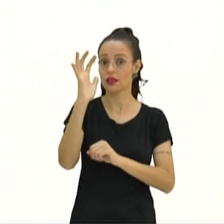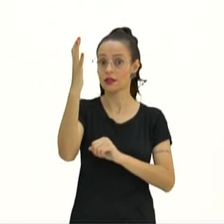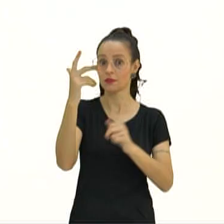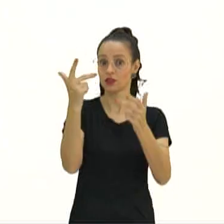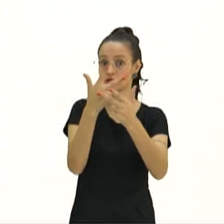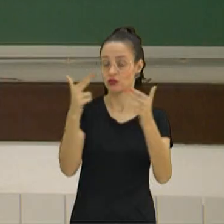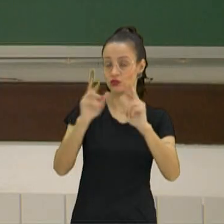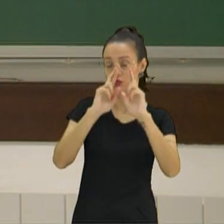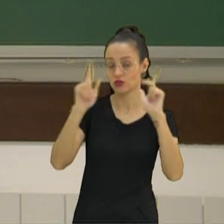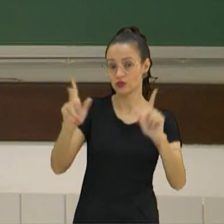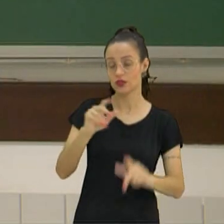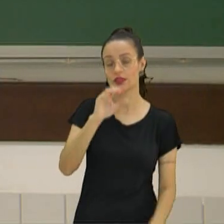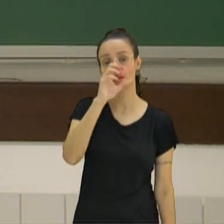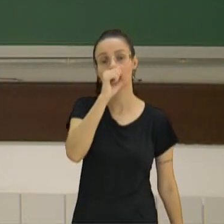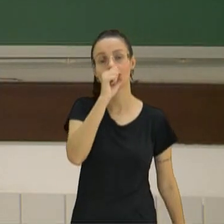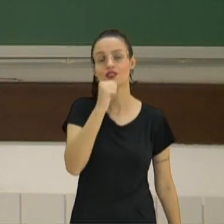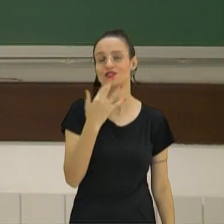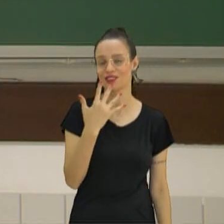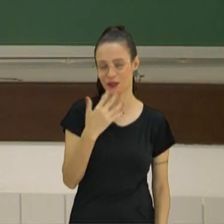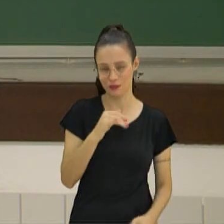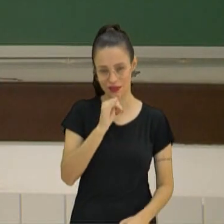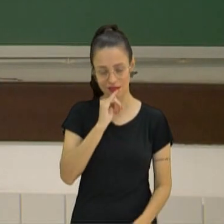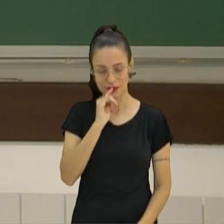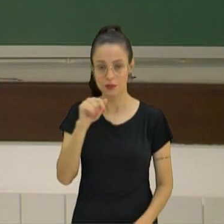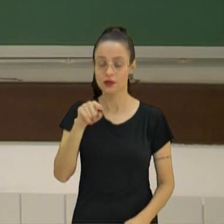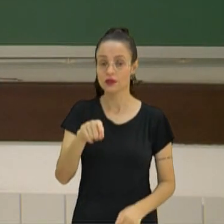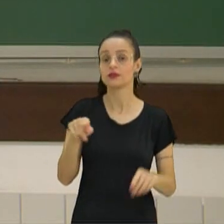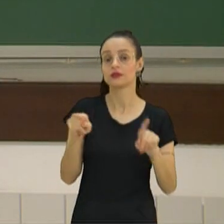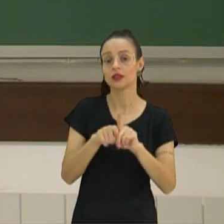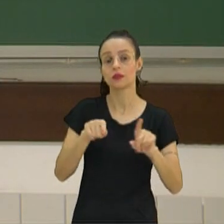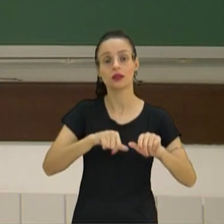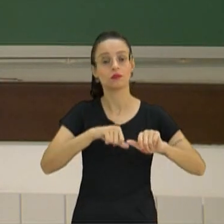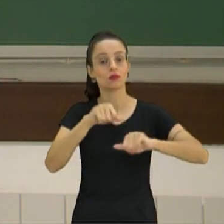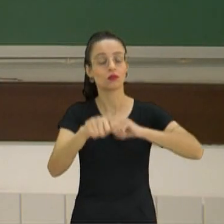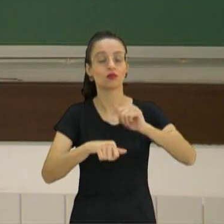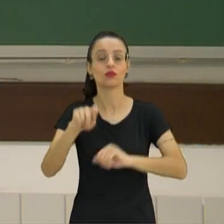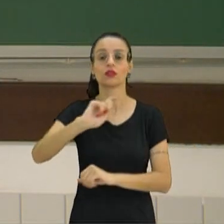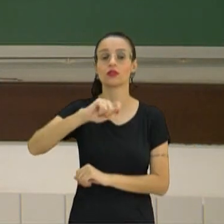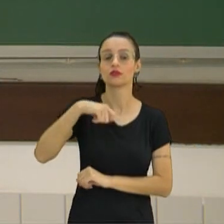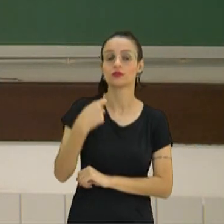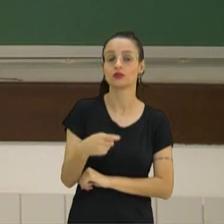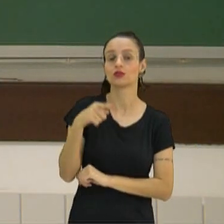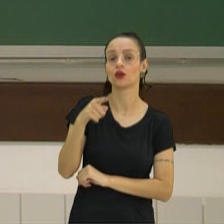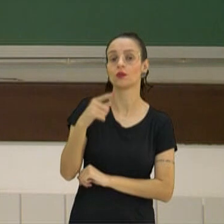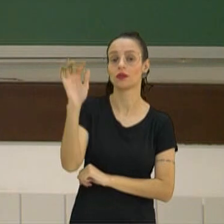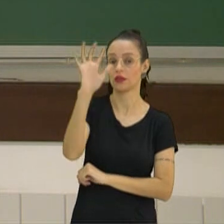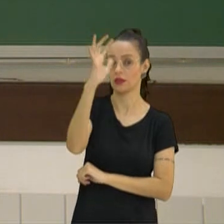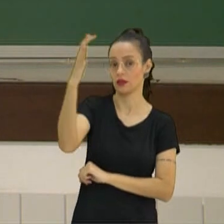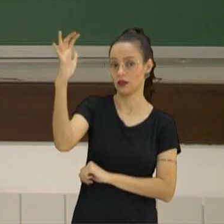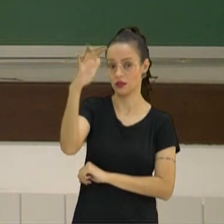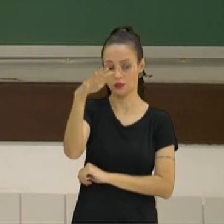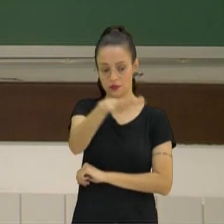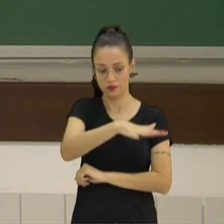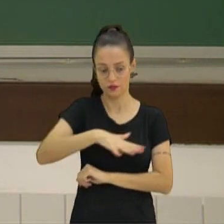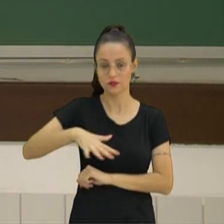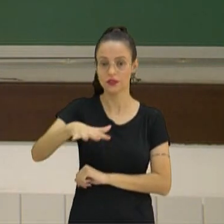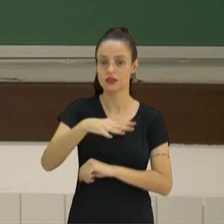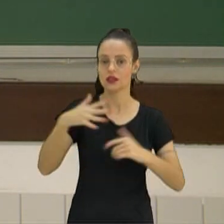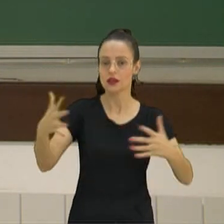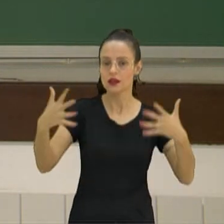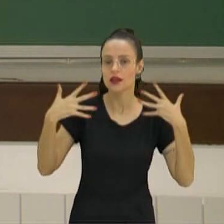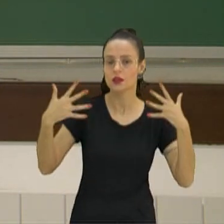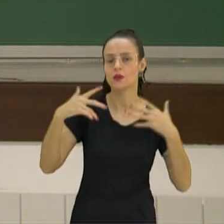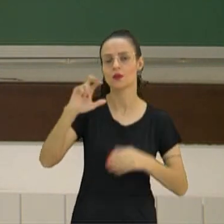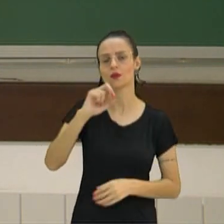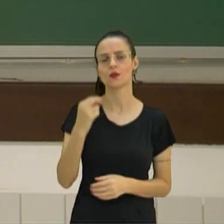luz alaranjada, por exemplo, né? Traz até mudanças com relação ao clima, né, físico, né, do calor ou do